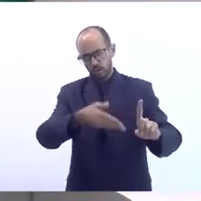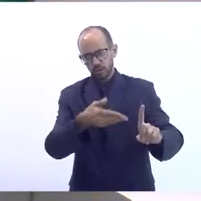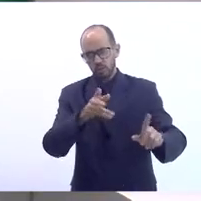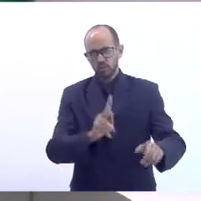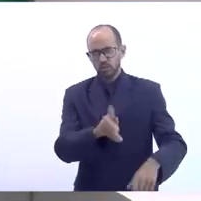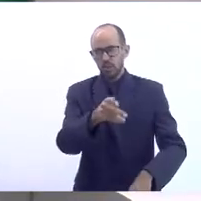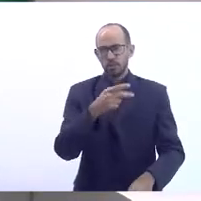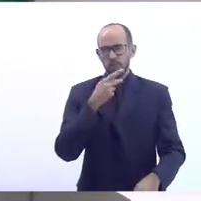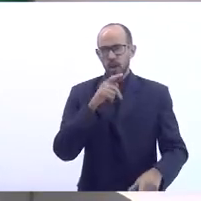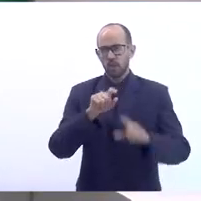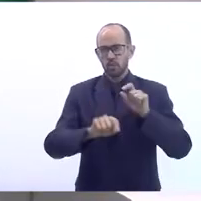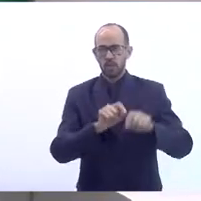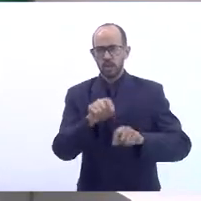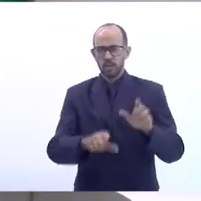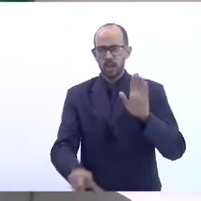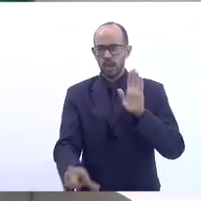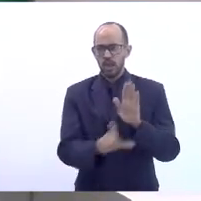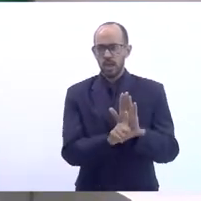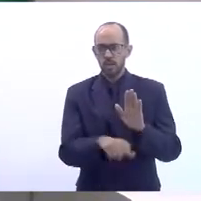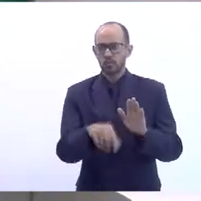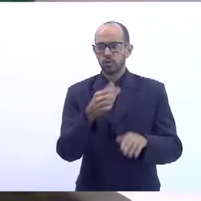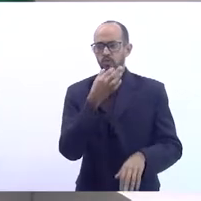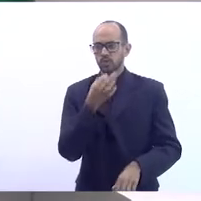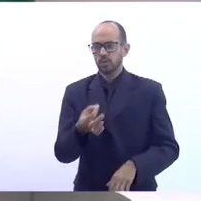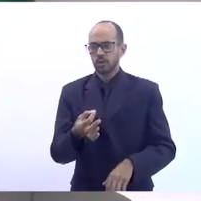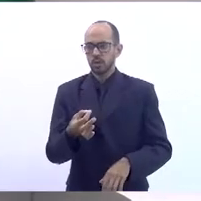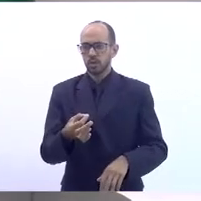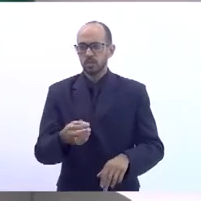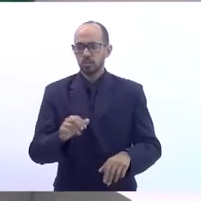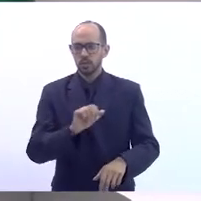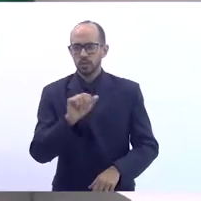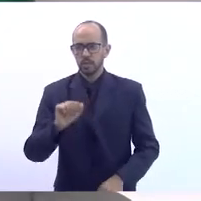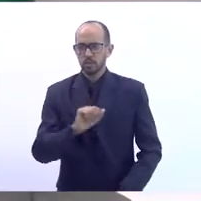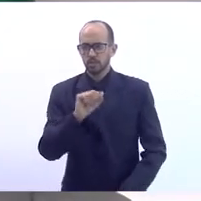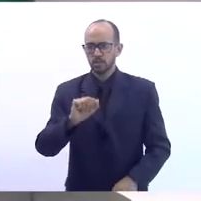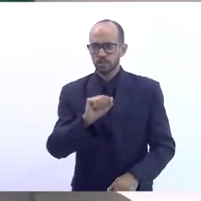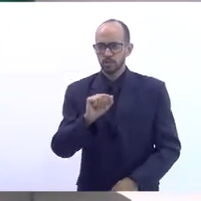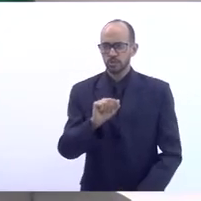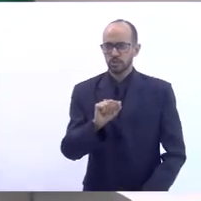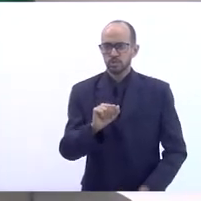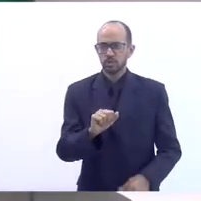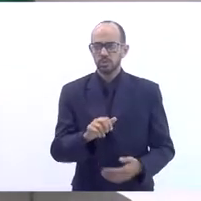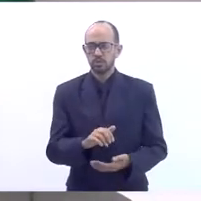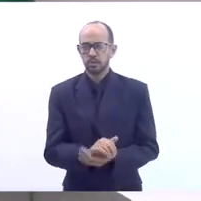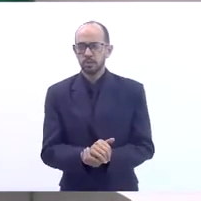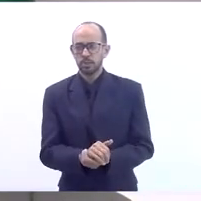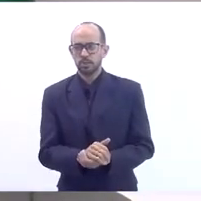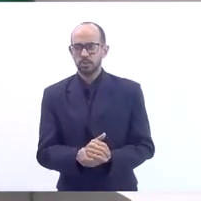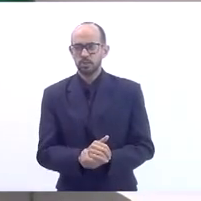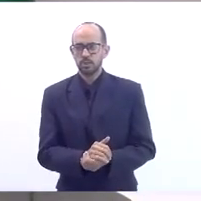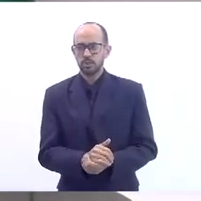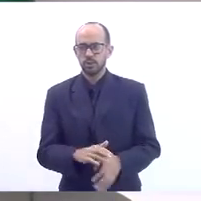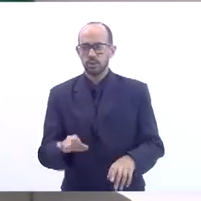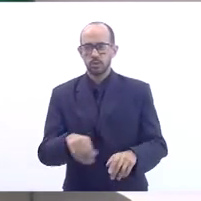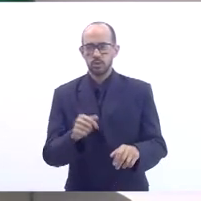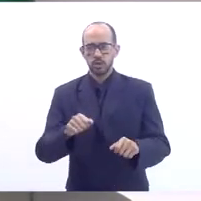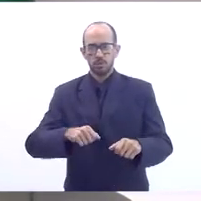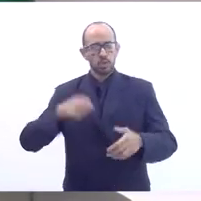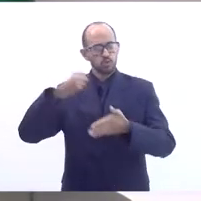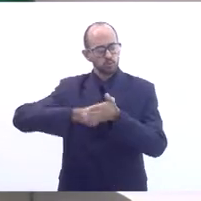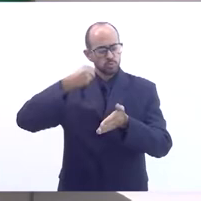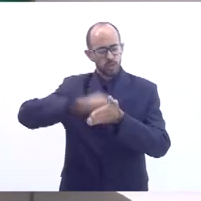essa lei foi sugerida pelas associações A lei foi sugerida pelos pesquisadores essa lei foi direto pelos militantes